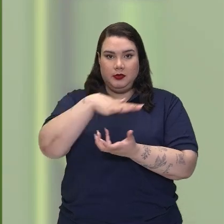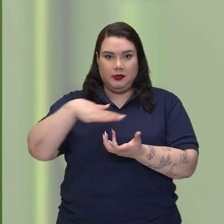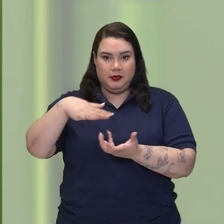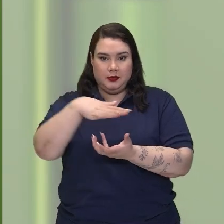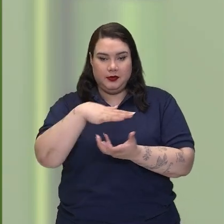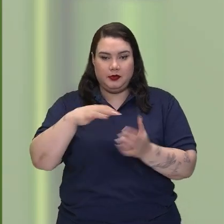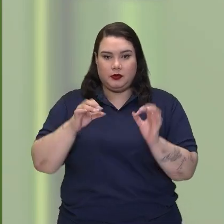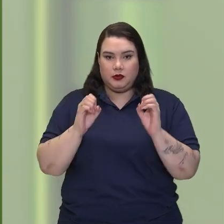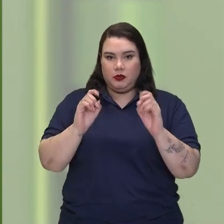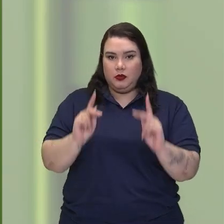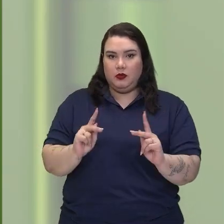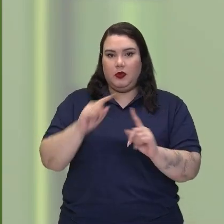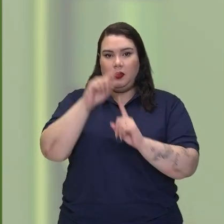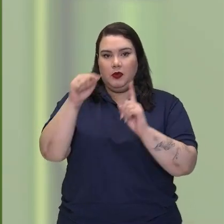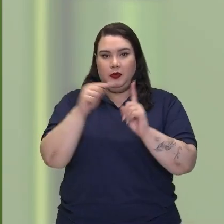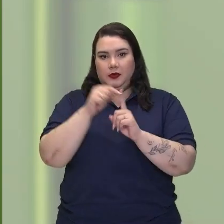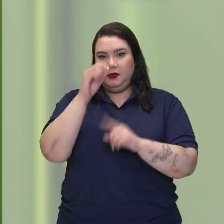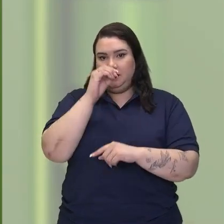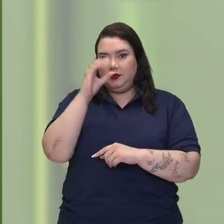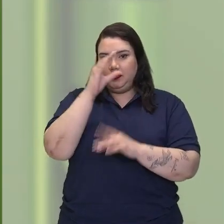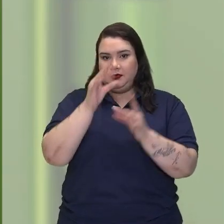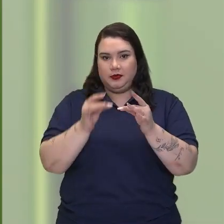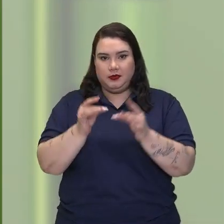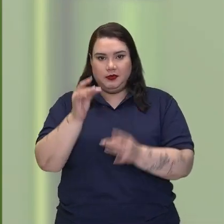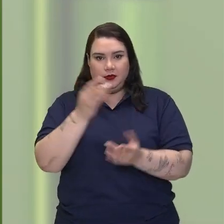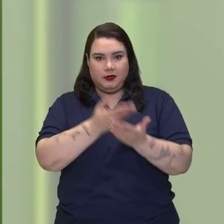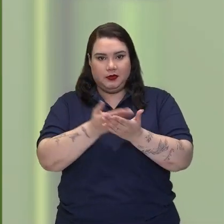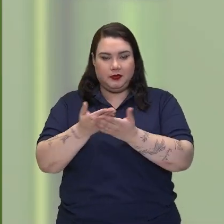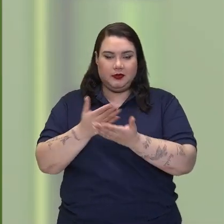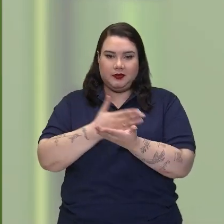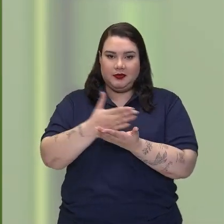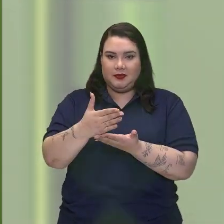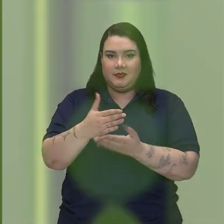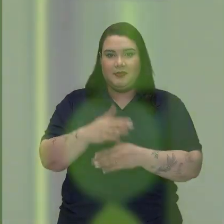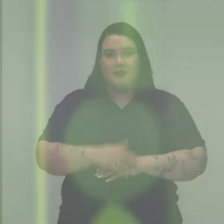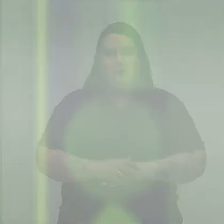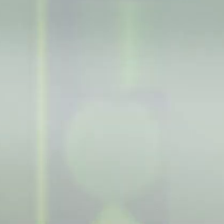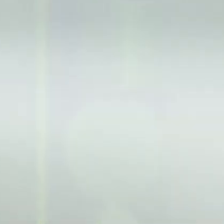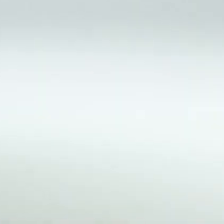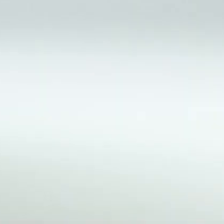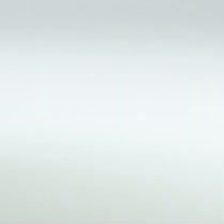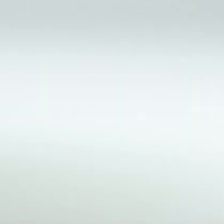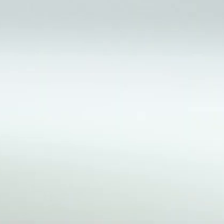Então, esse é o objeto de conhecimento e o detalhamento da aula que iremos iniciar.